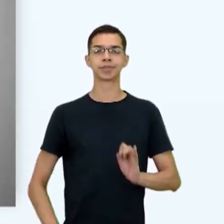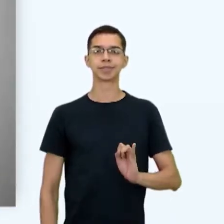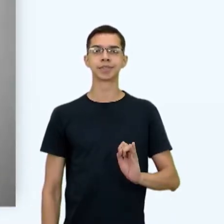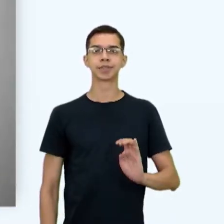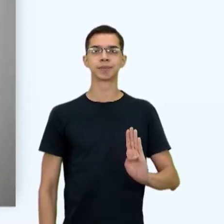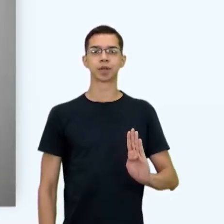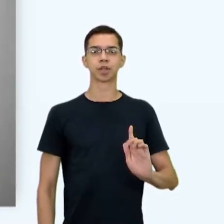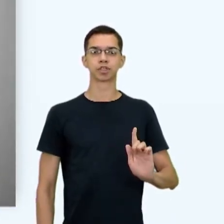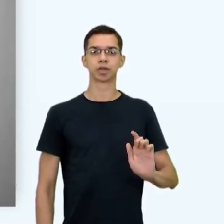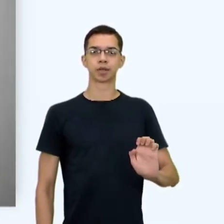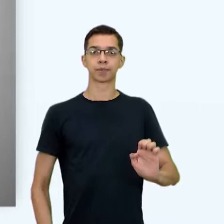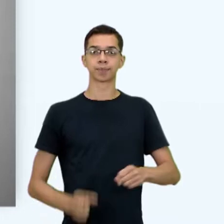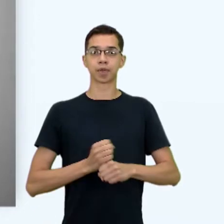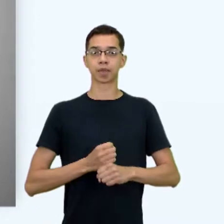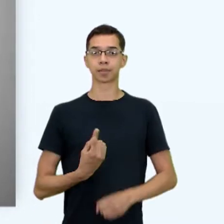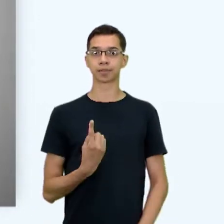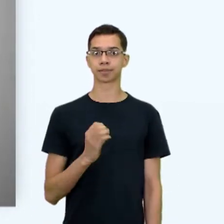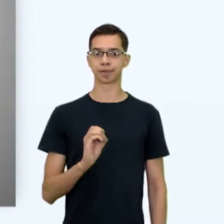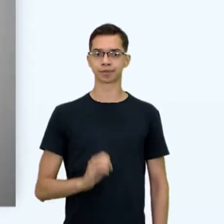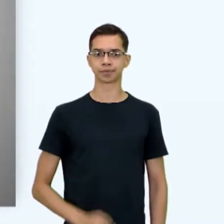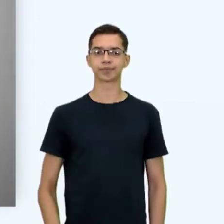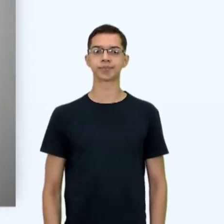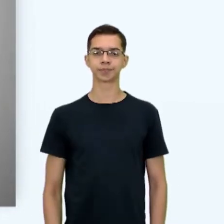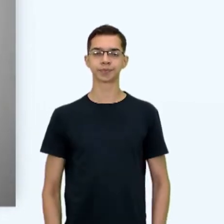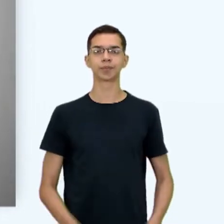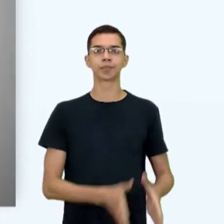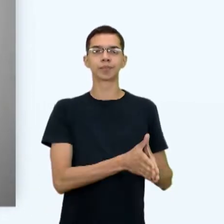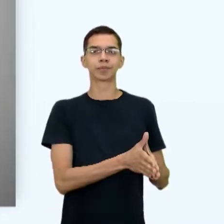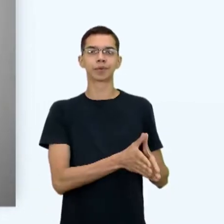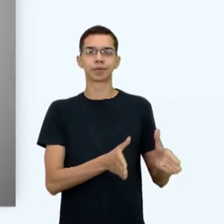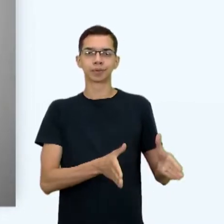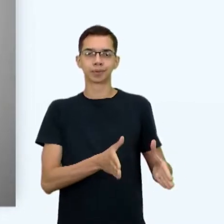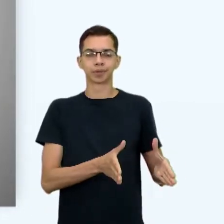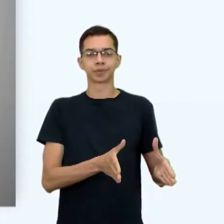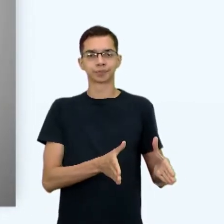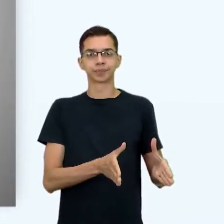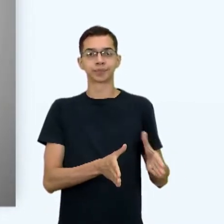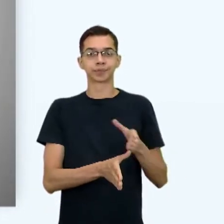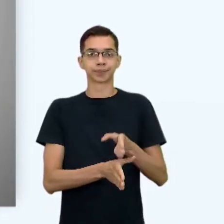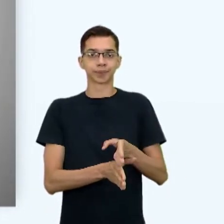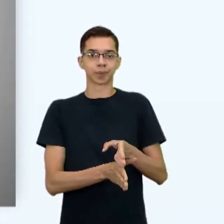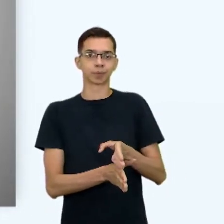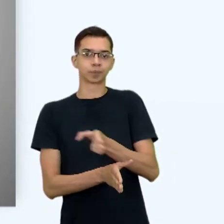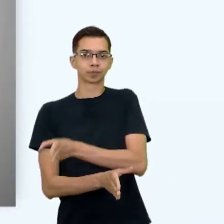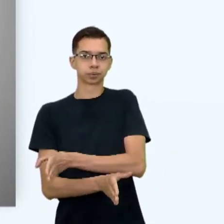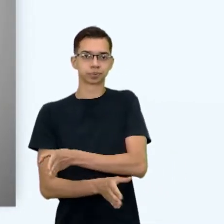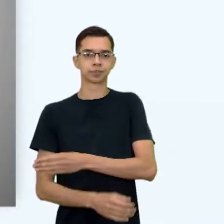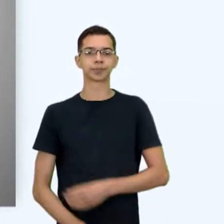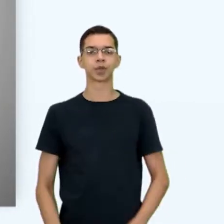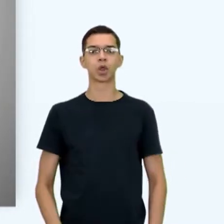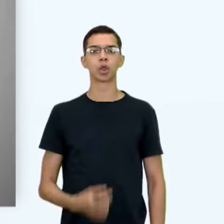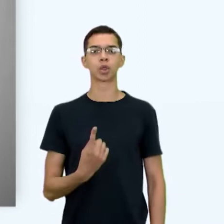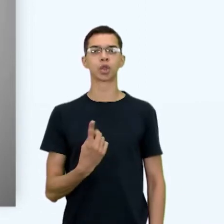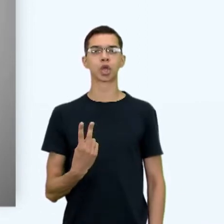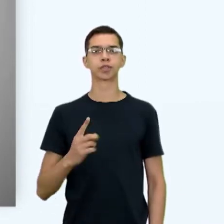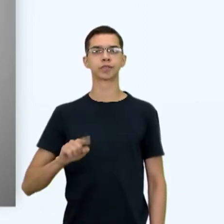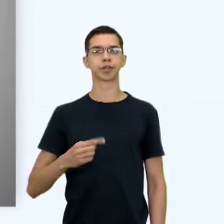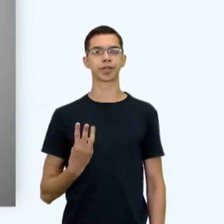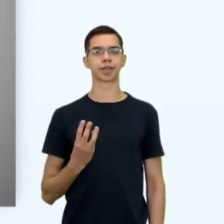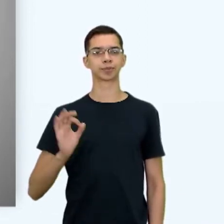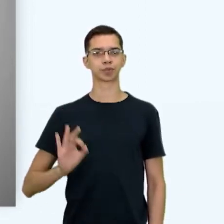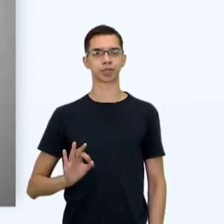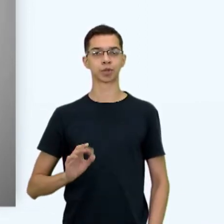anos, intervalo entre o último censo e esse, o aumento da população foi de 12,3%. Em